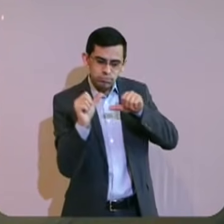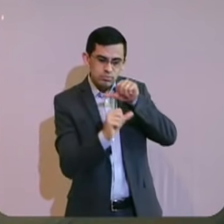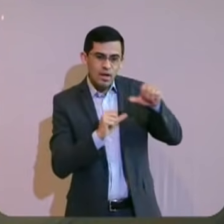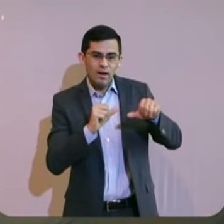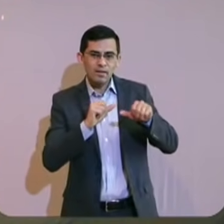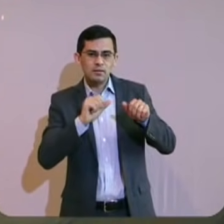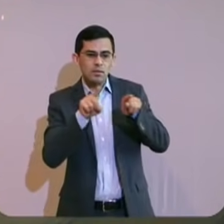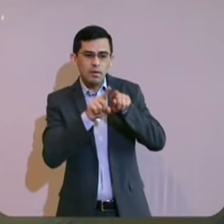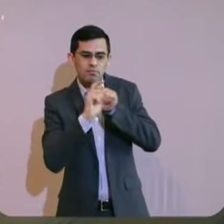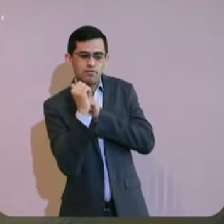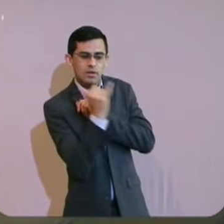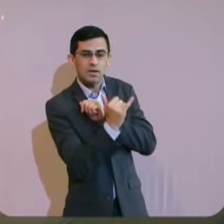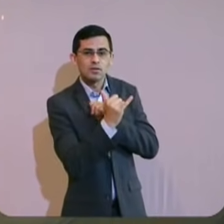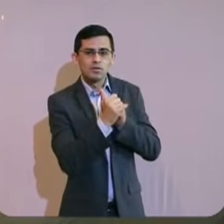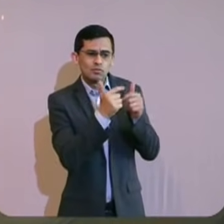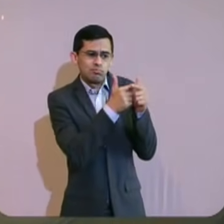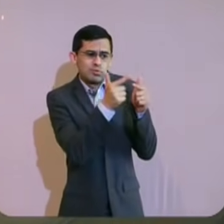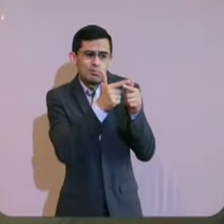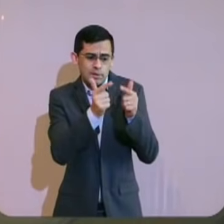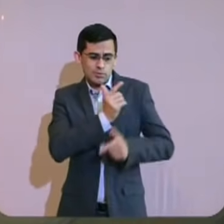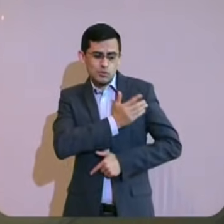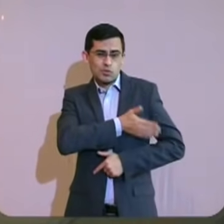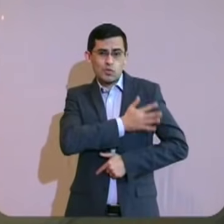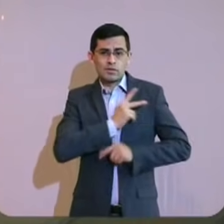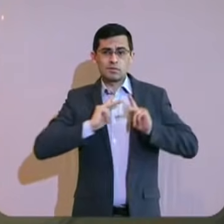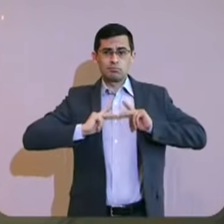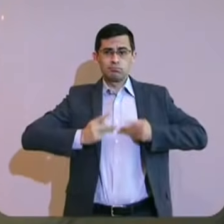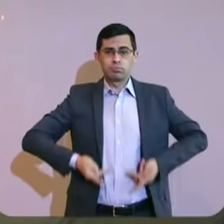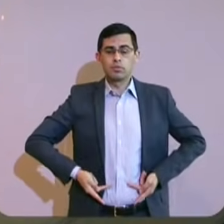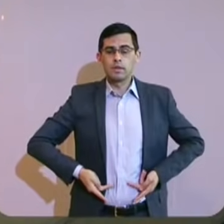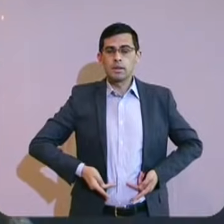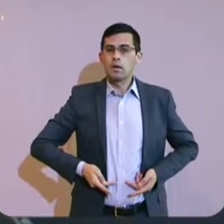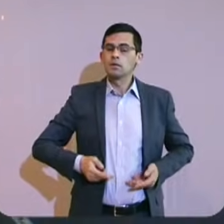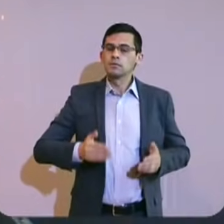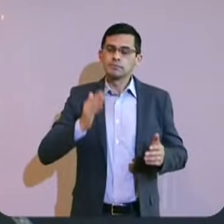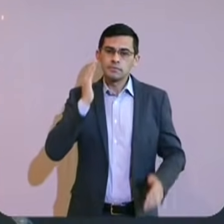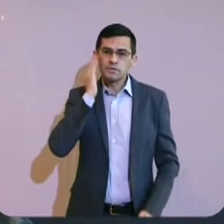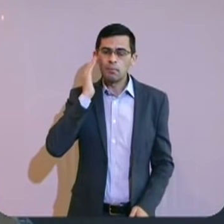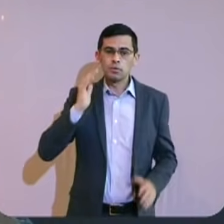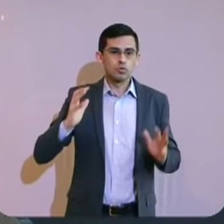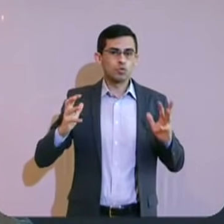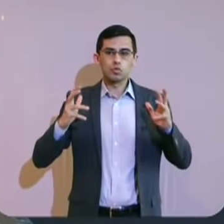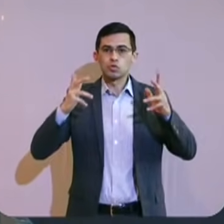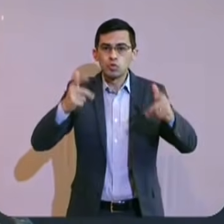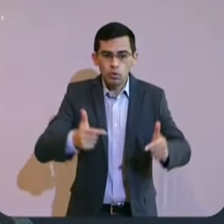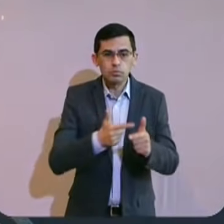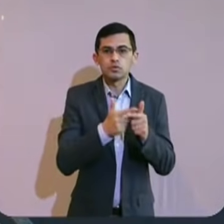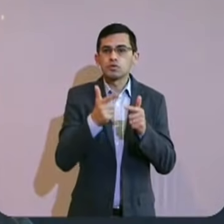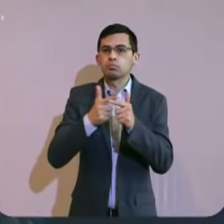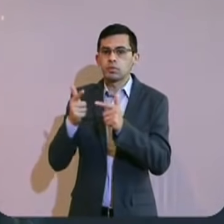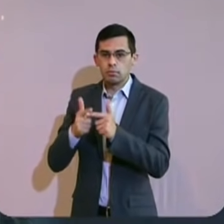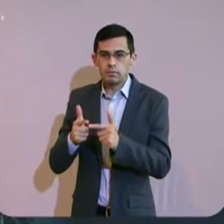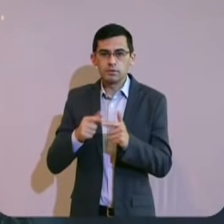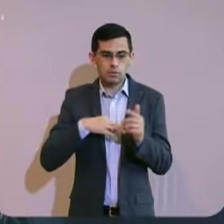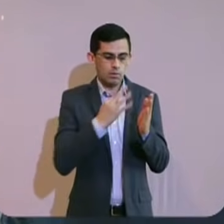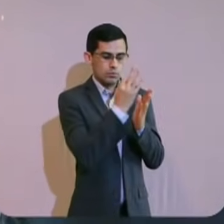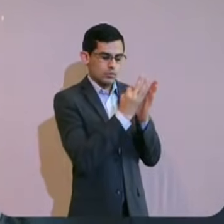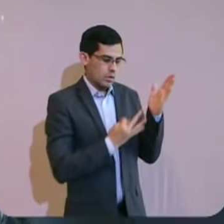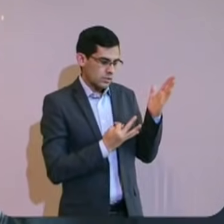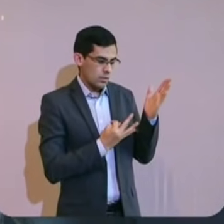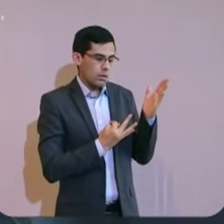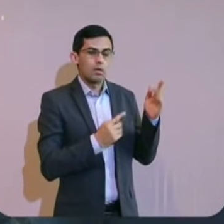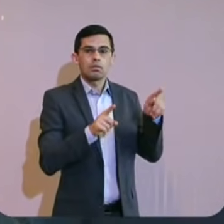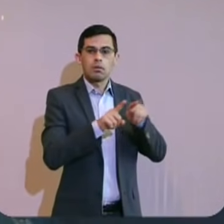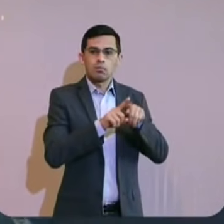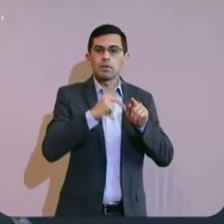humano. E eu quero dizer para você que todos os problemas que estão aqui fazem parte da sua vida